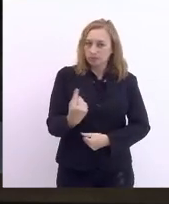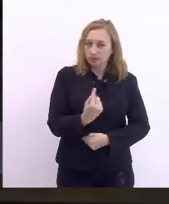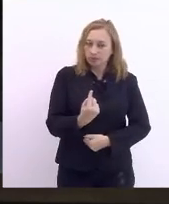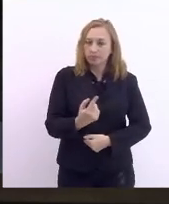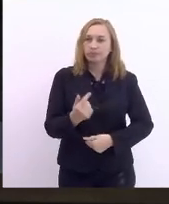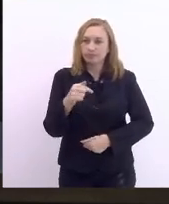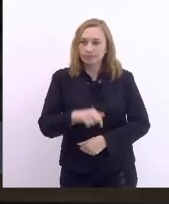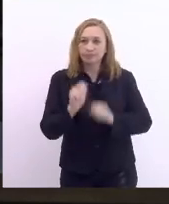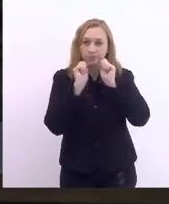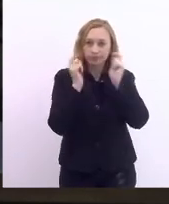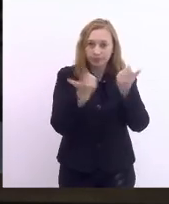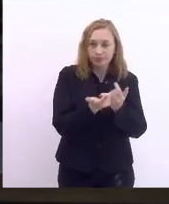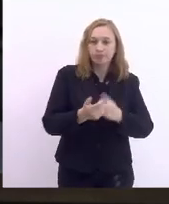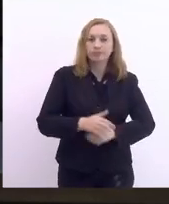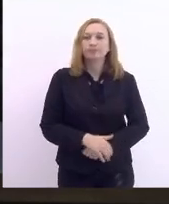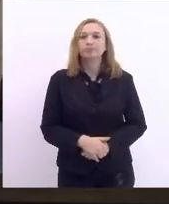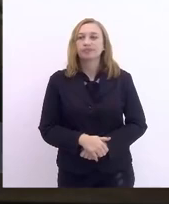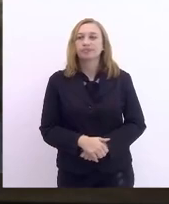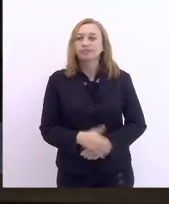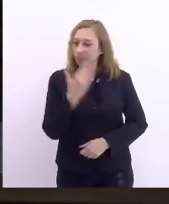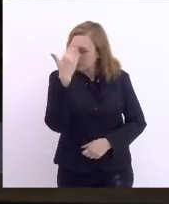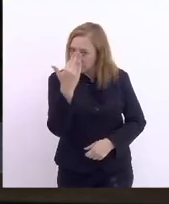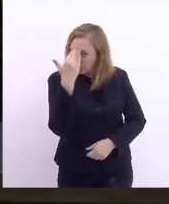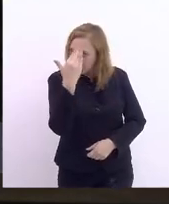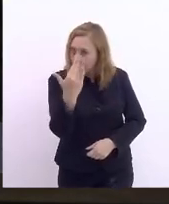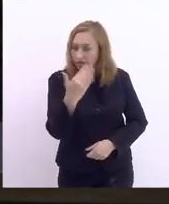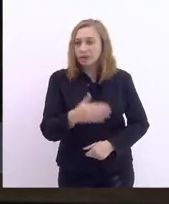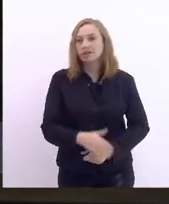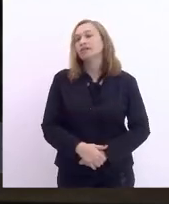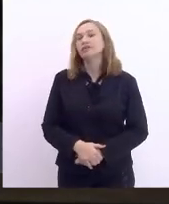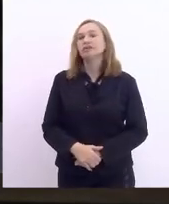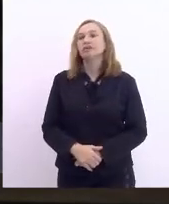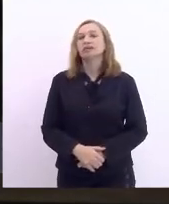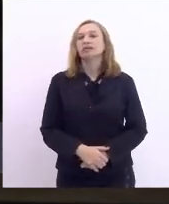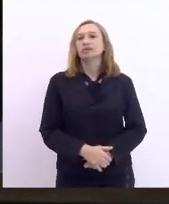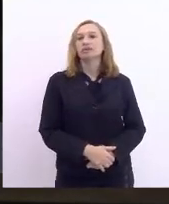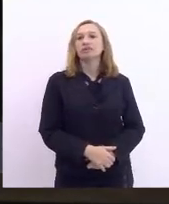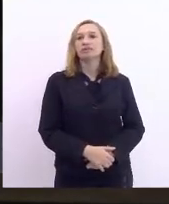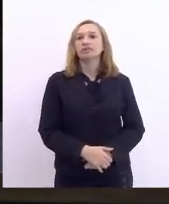permanente apoio aqui na Assembleia Legislativa muito muito obrigado